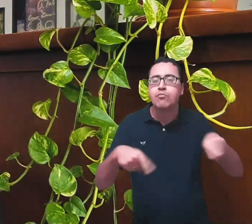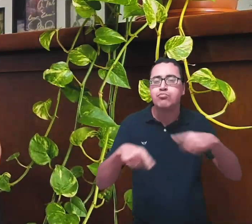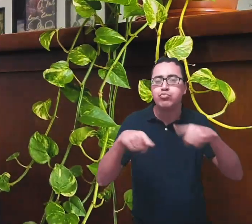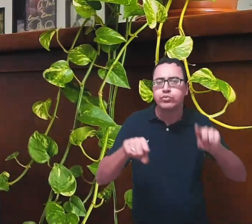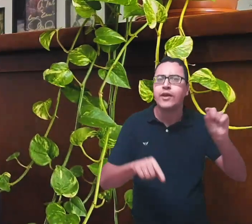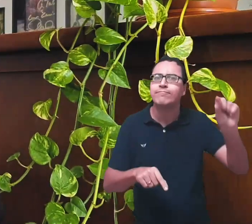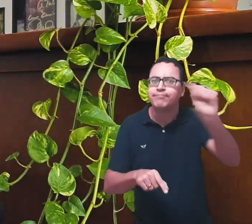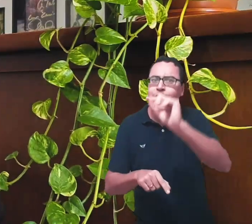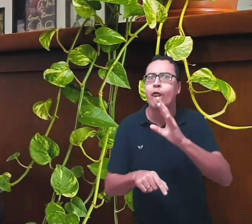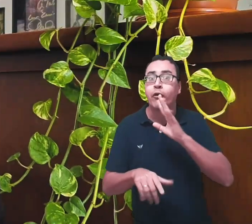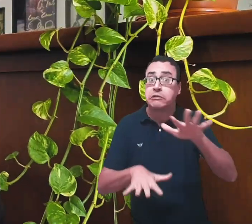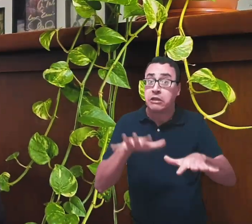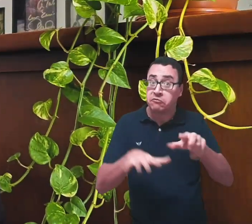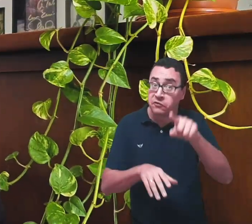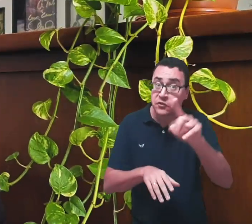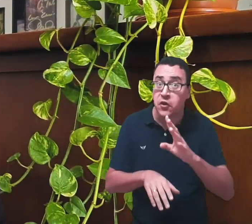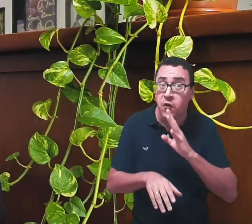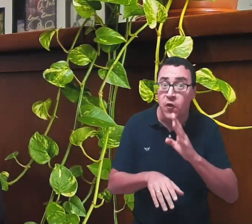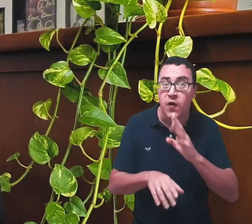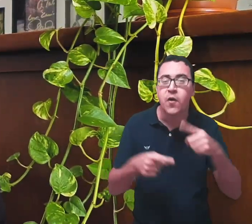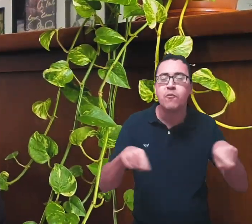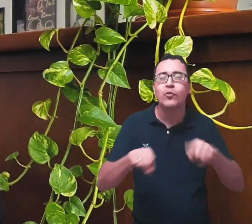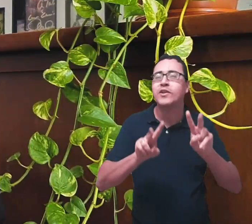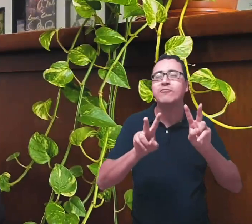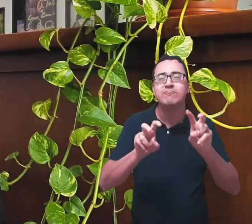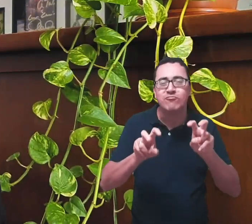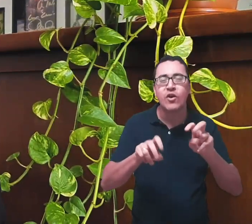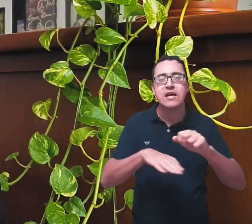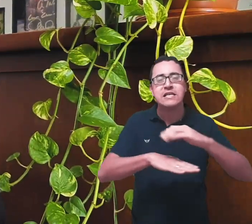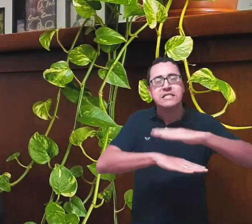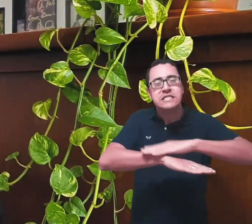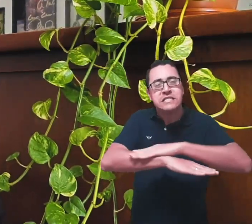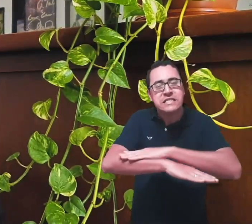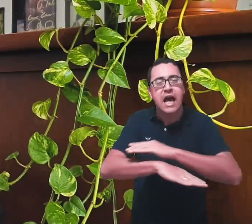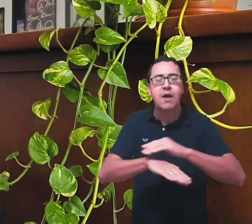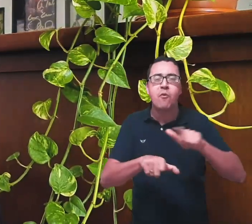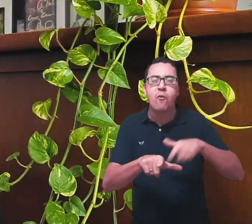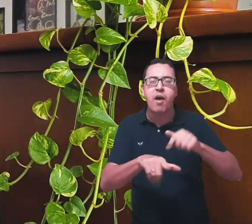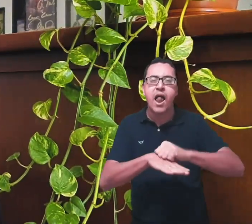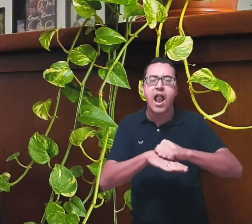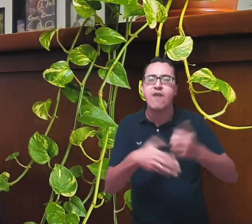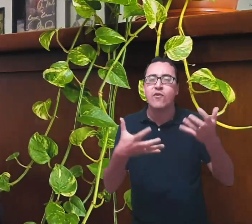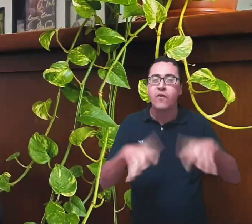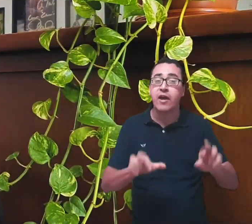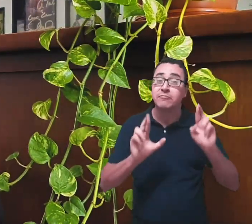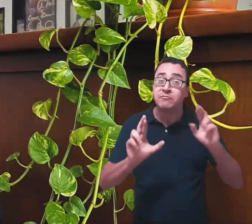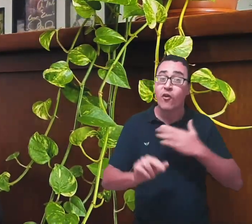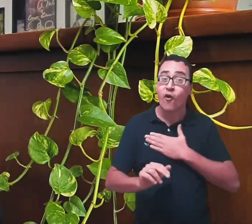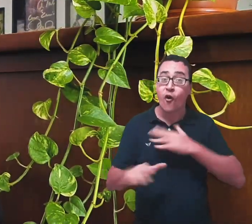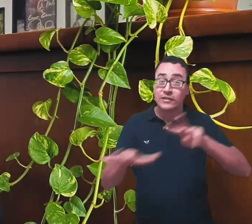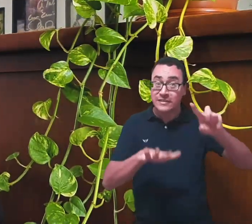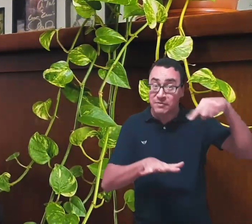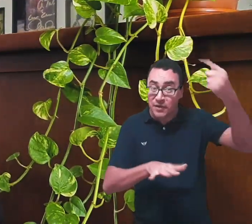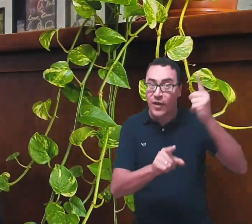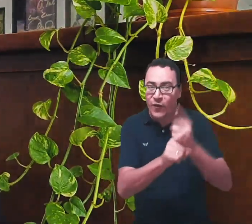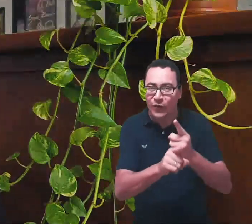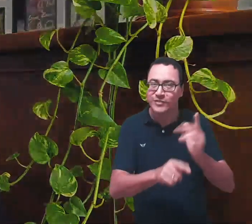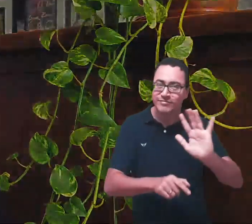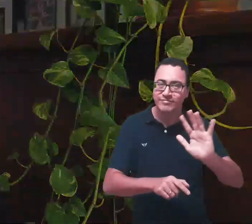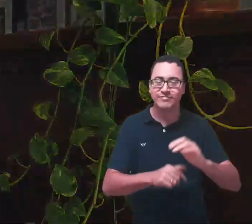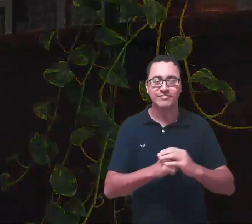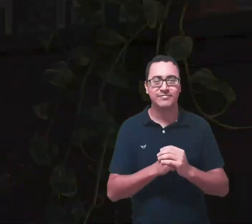talvez você conheça, que é a música do Sapo Não Lava o Pé. A gente espera que vocês gostem e se encontra na semana que vem. Até lá!